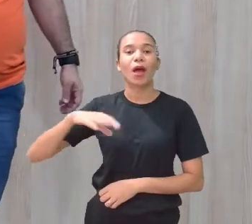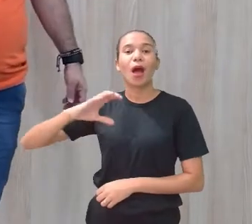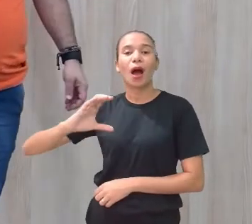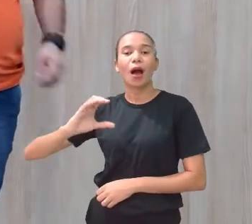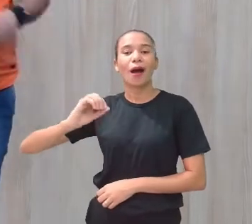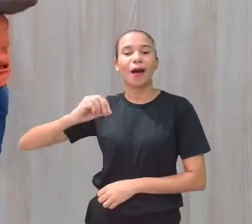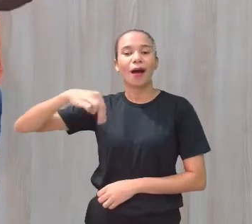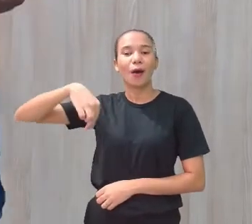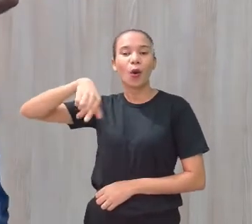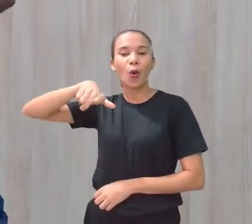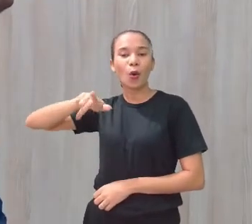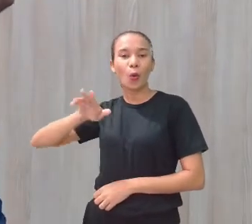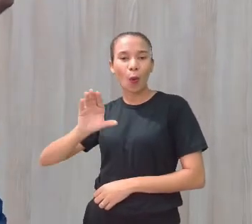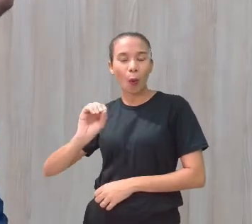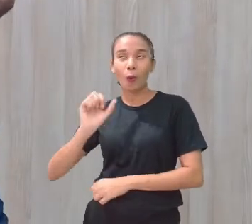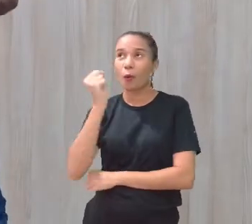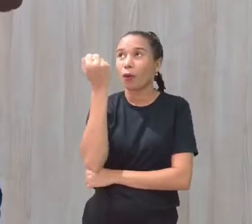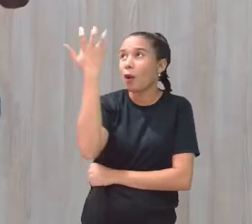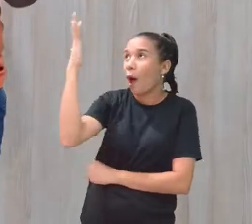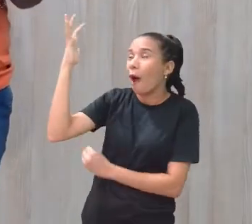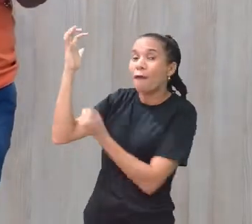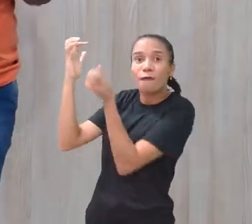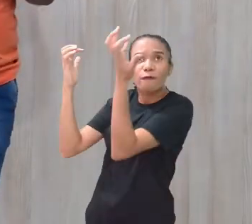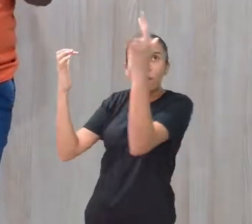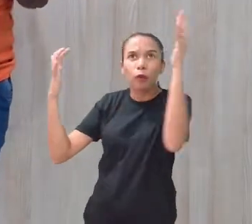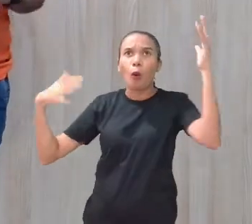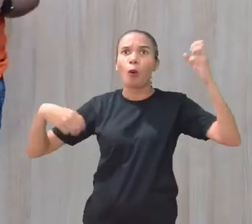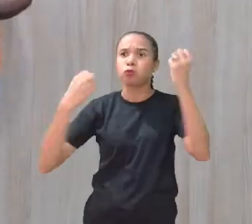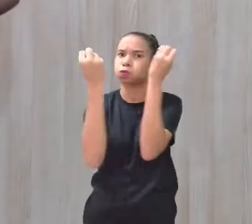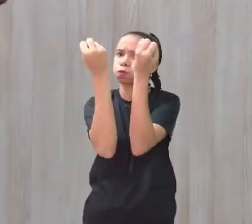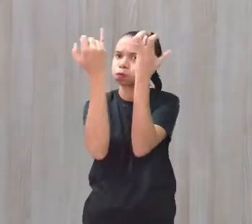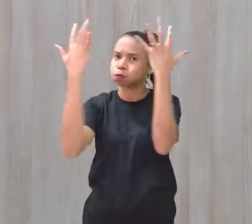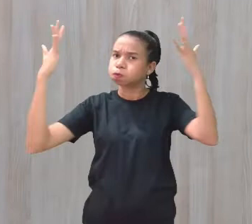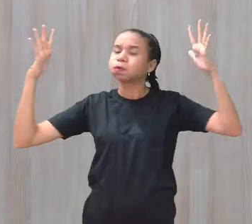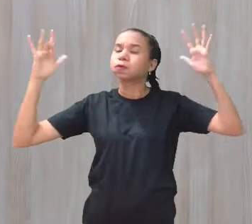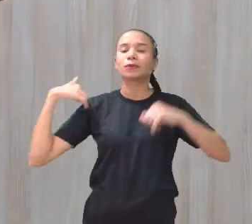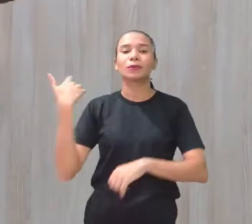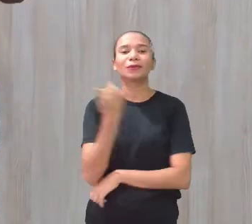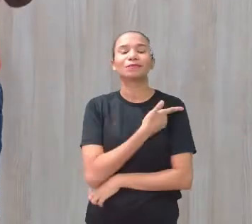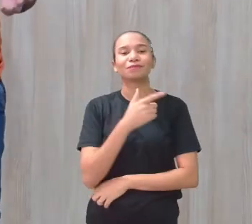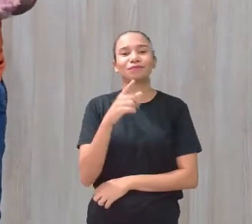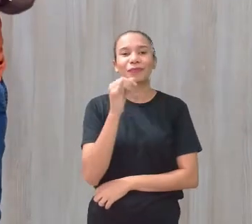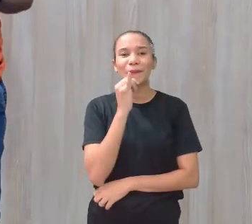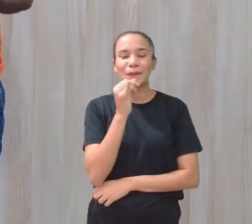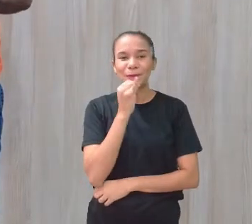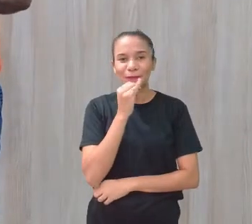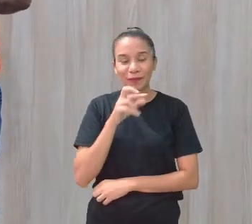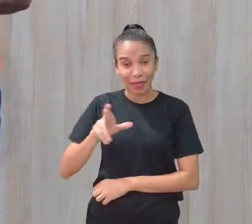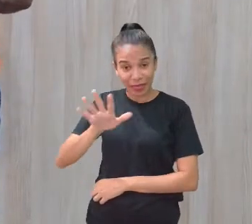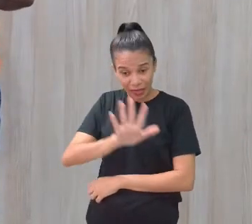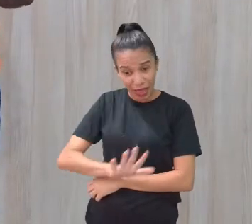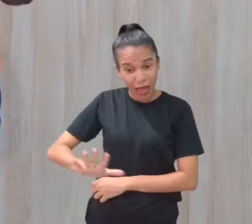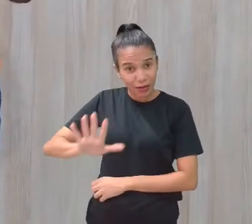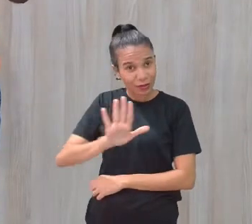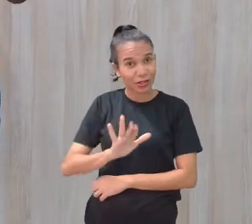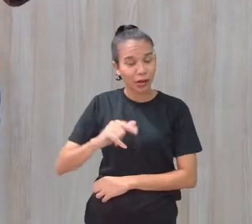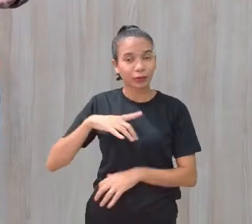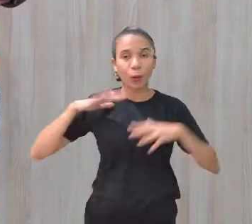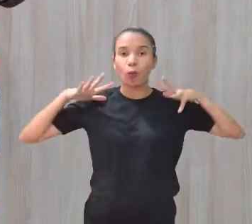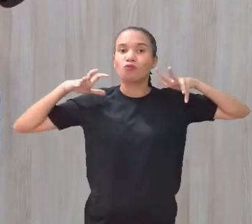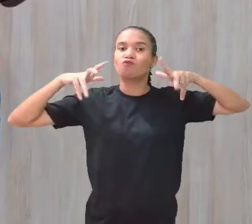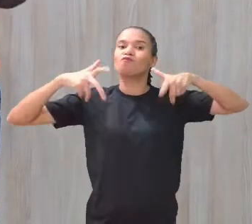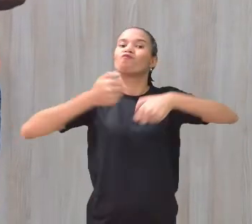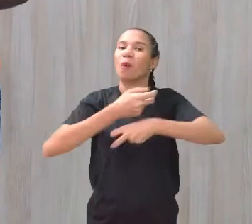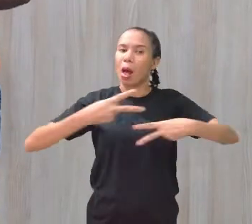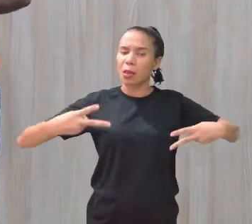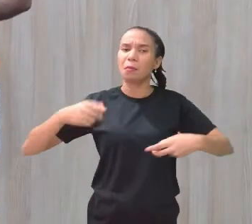né? Que a floresta do Congo é uma floresta, inclusive, onde a gente tem, por exemplo, na região do Congo, um animal, né,